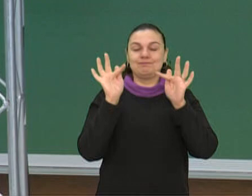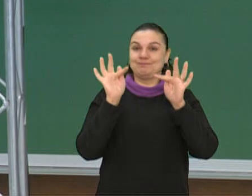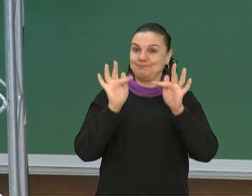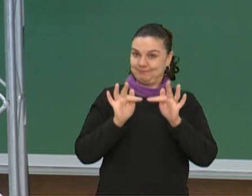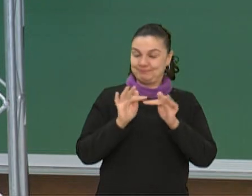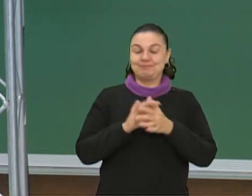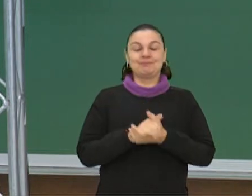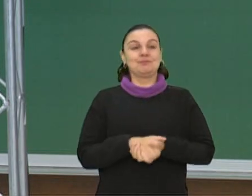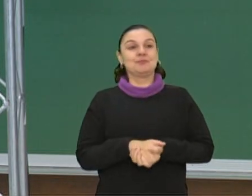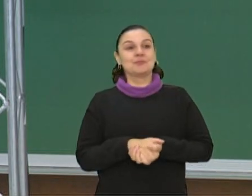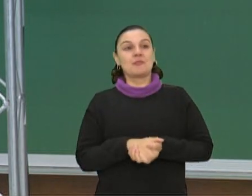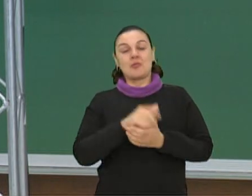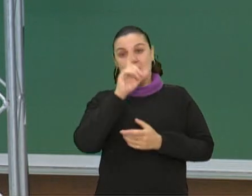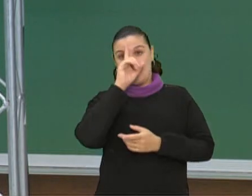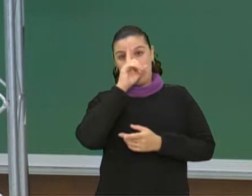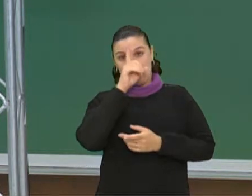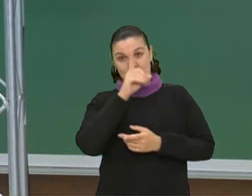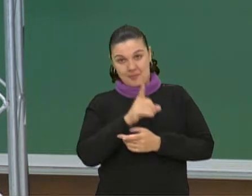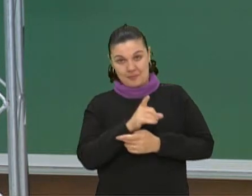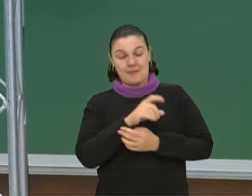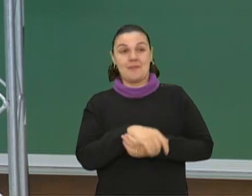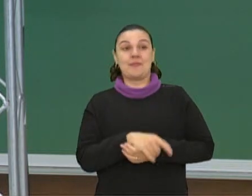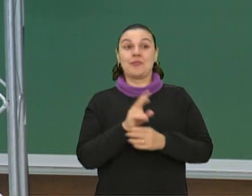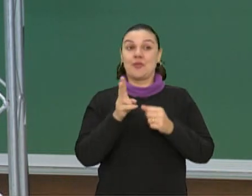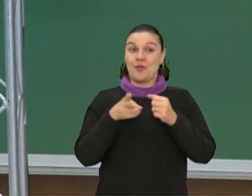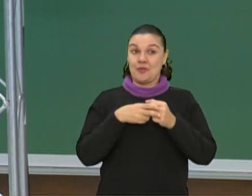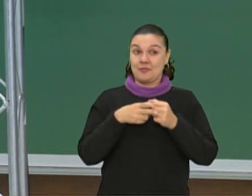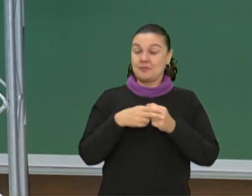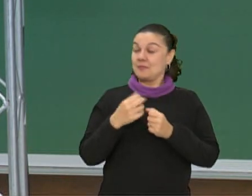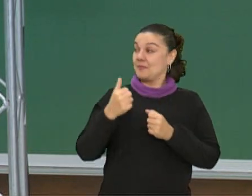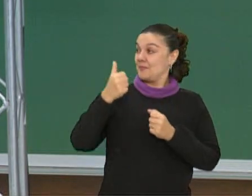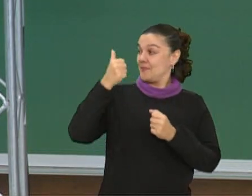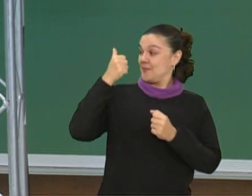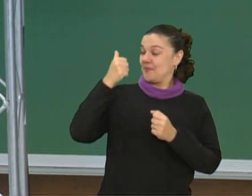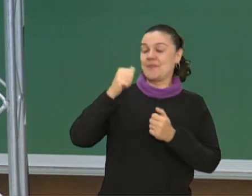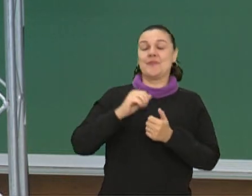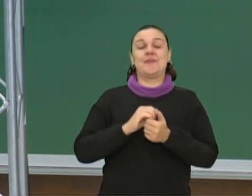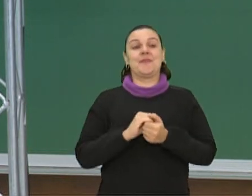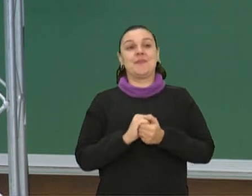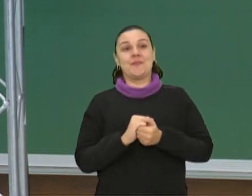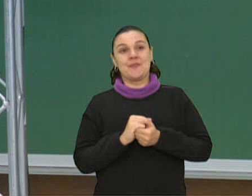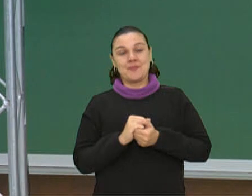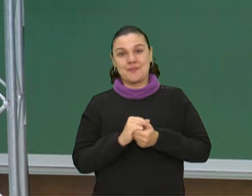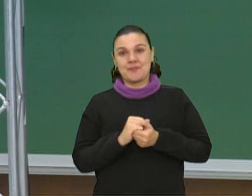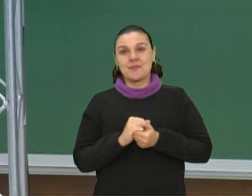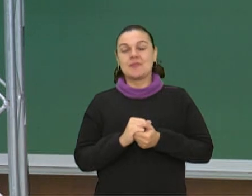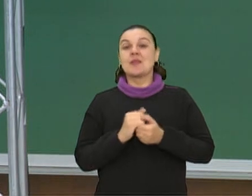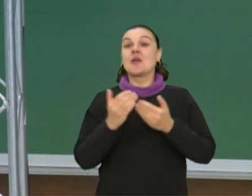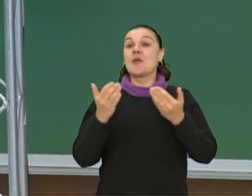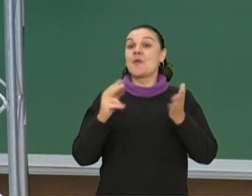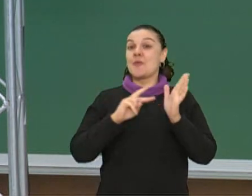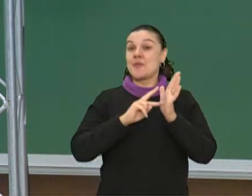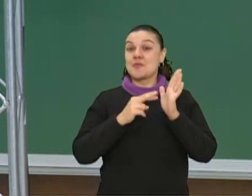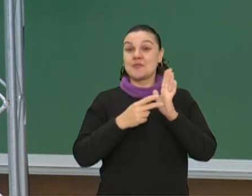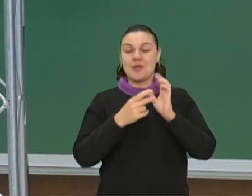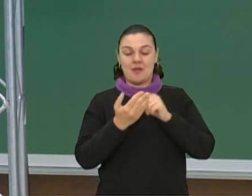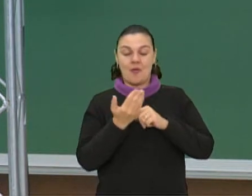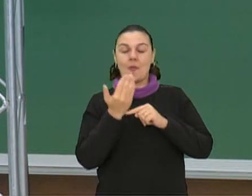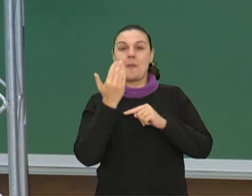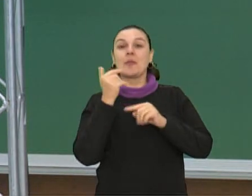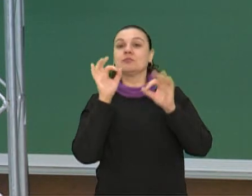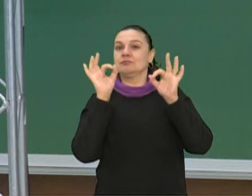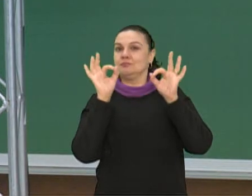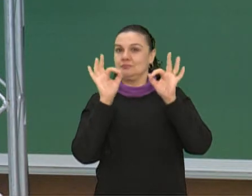concluiu. Mandou, que é outro verbo, pretérito perfeito do modo indicativo, ou seja, um passado que